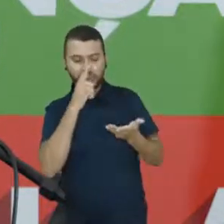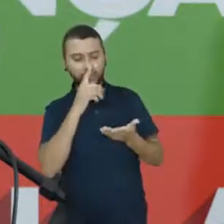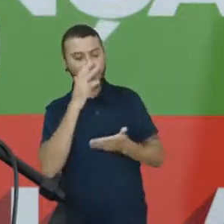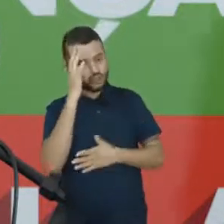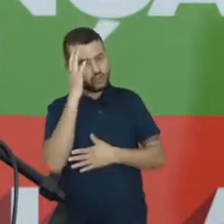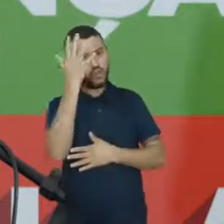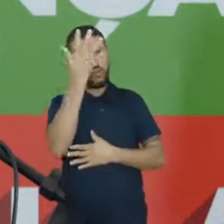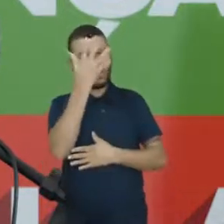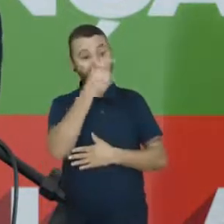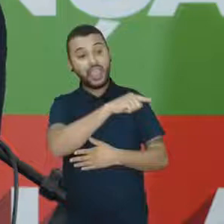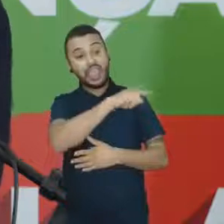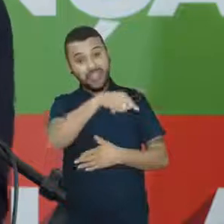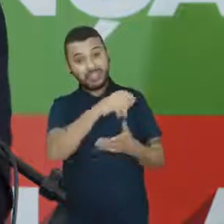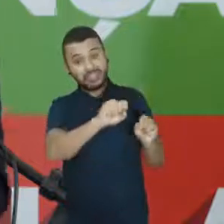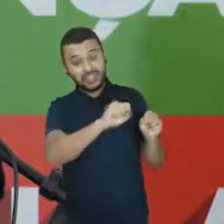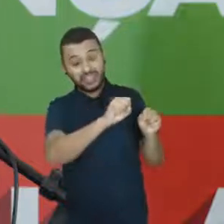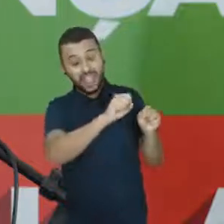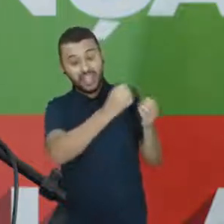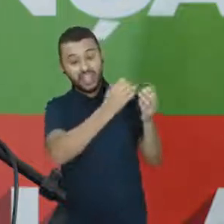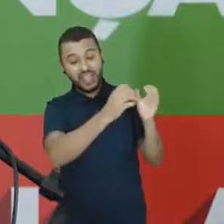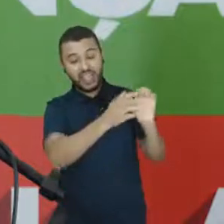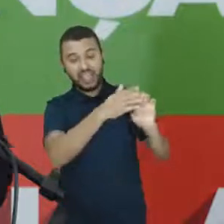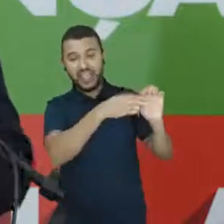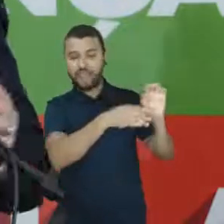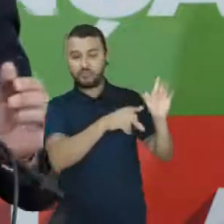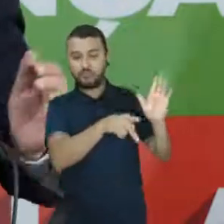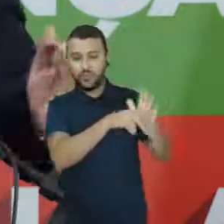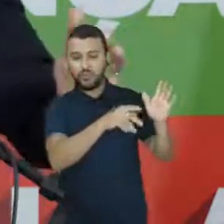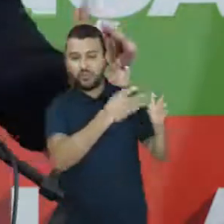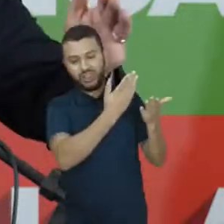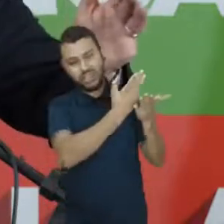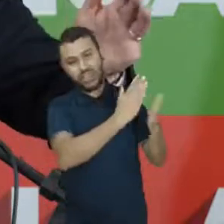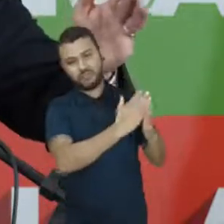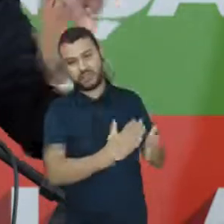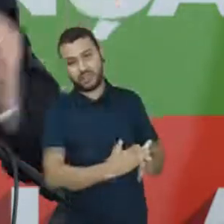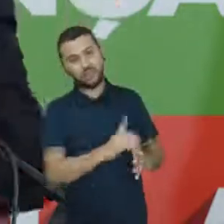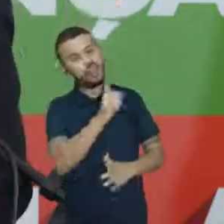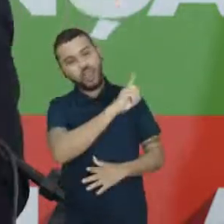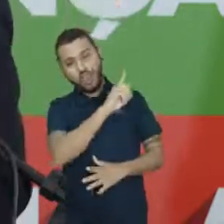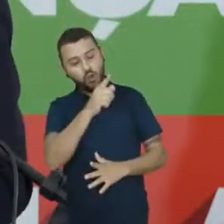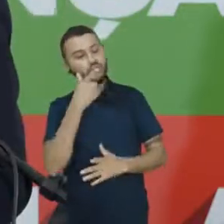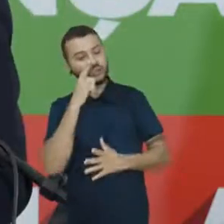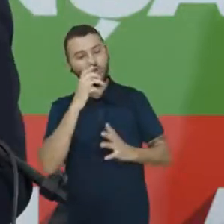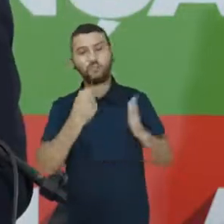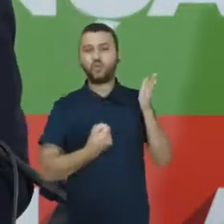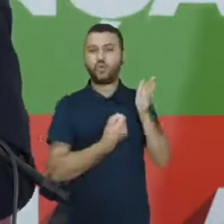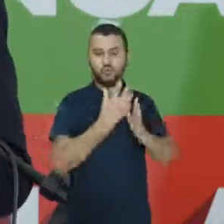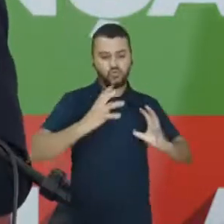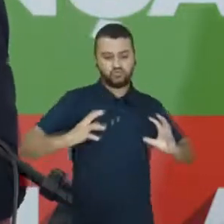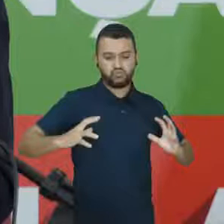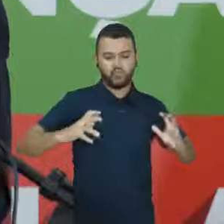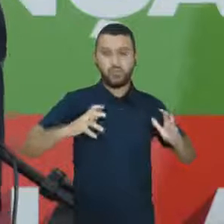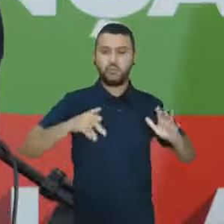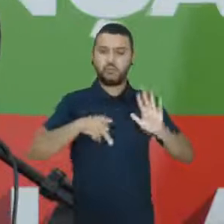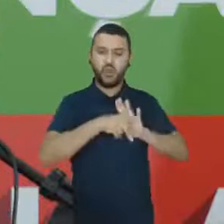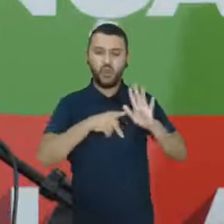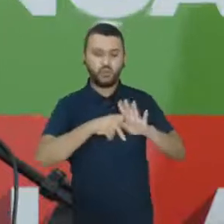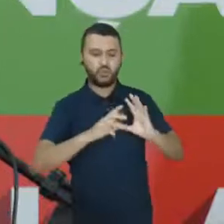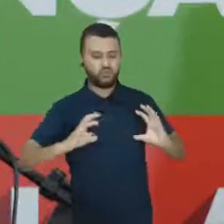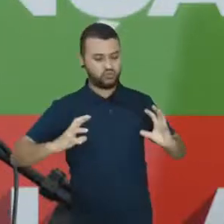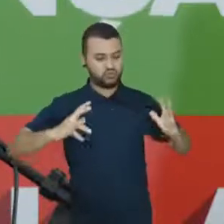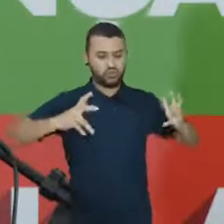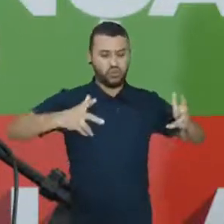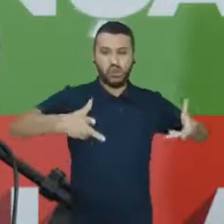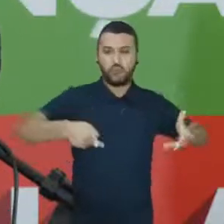quebrado. Num tempo em que as pessoas compravam aquelas coletadeiras grandes que você vê na televisão, sabe, até no Globo Rural você